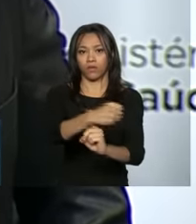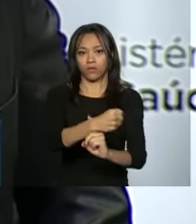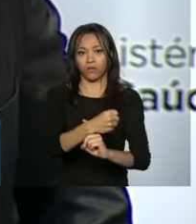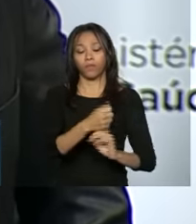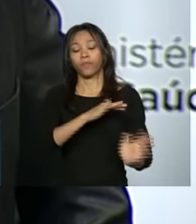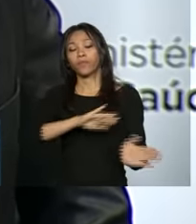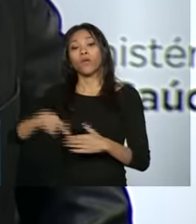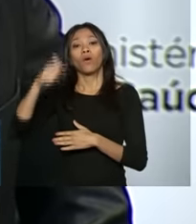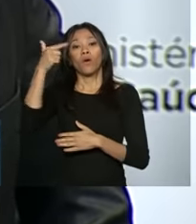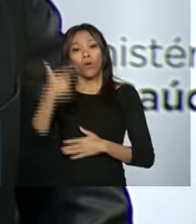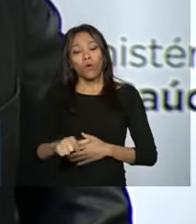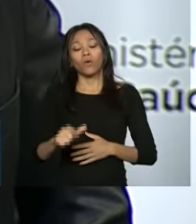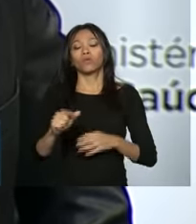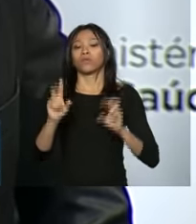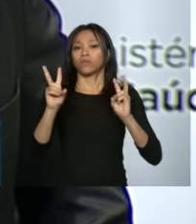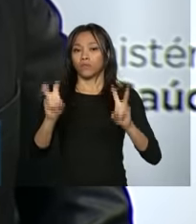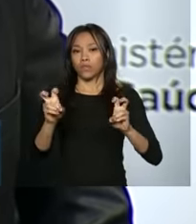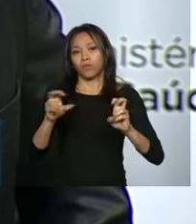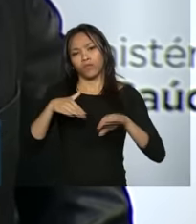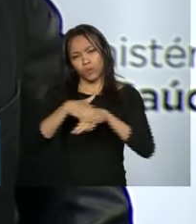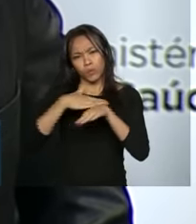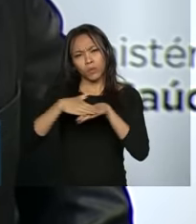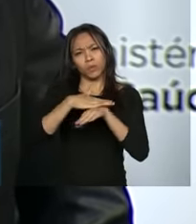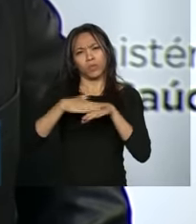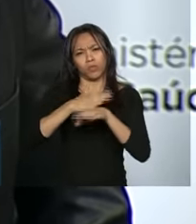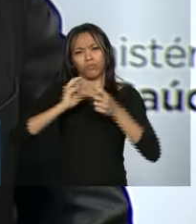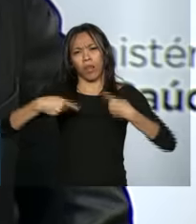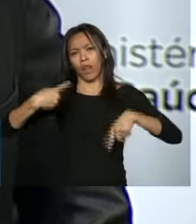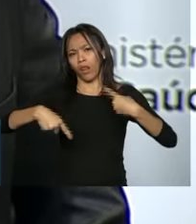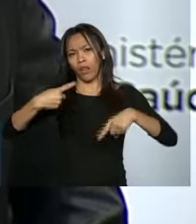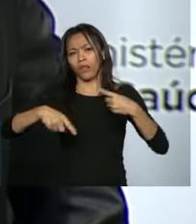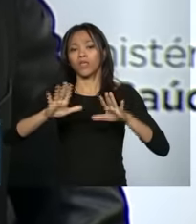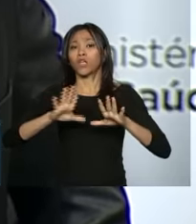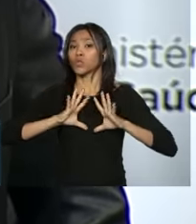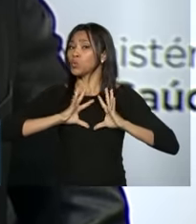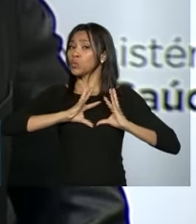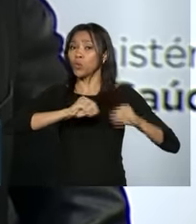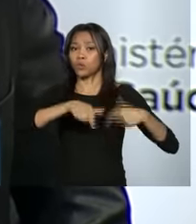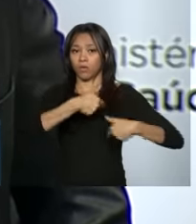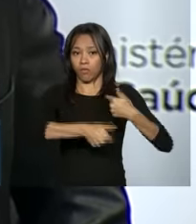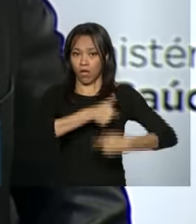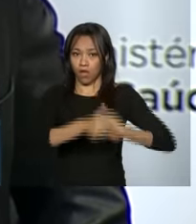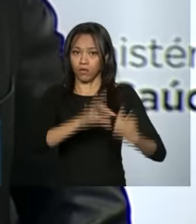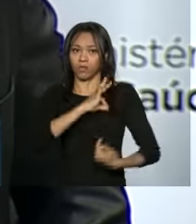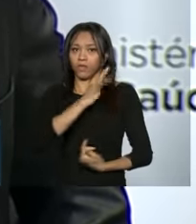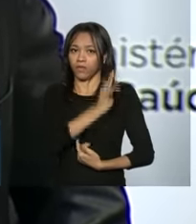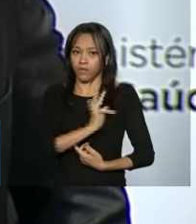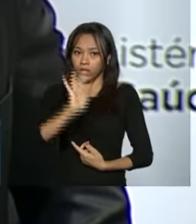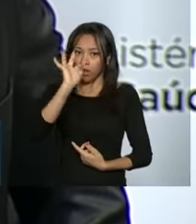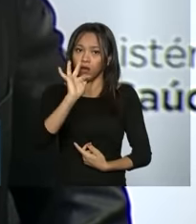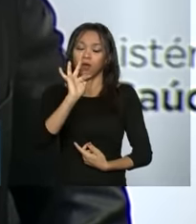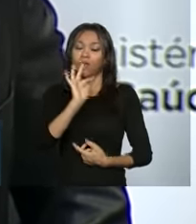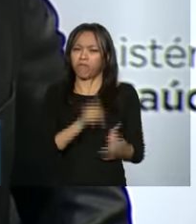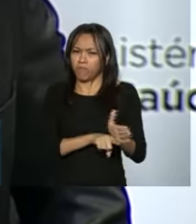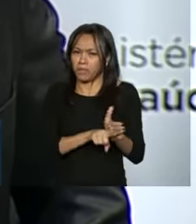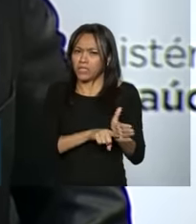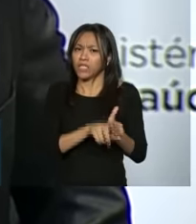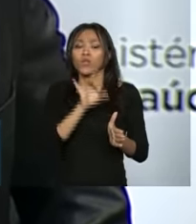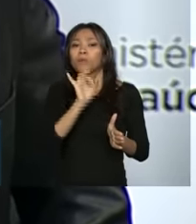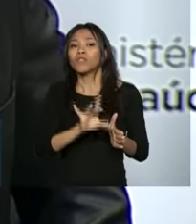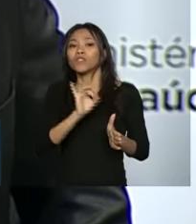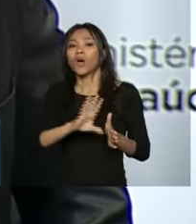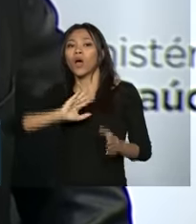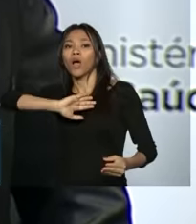Central ã h para se compartilhar é que toda a investigação da polícia federal h não só resulta na apuração de